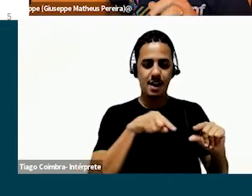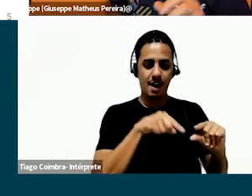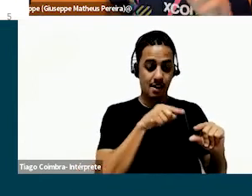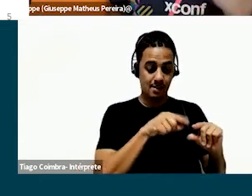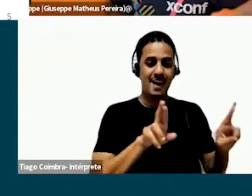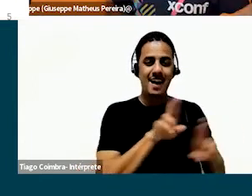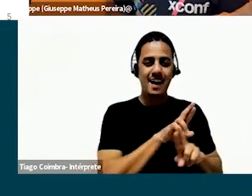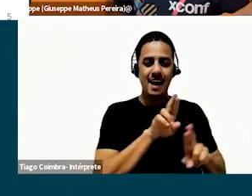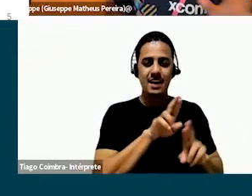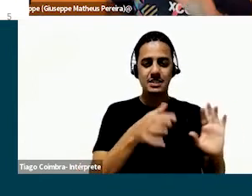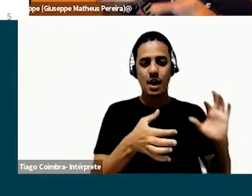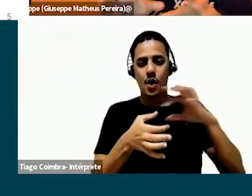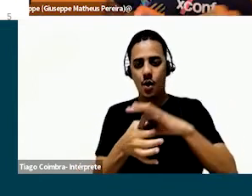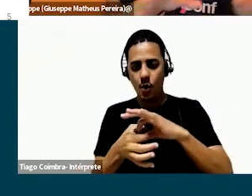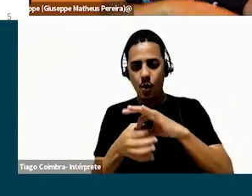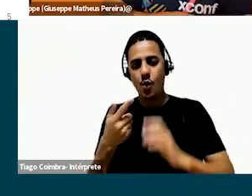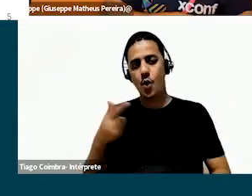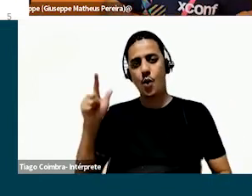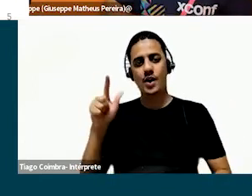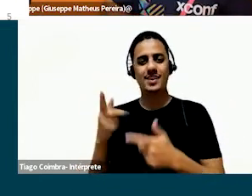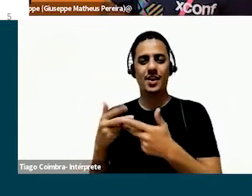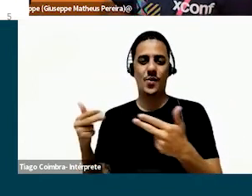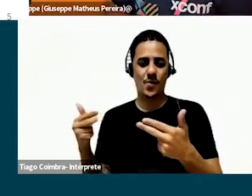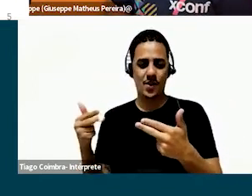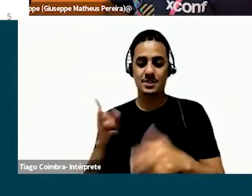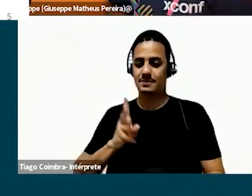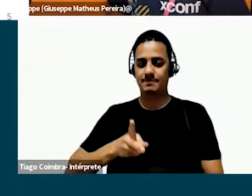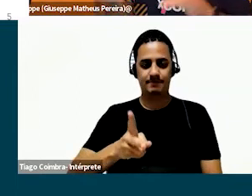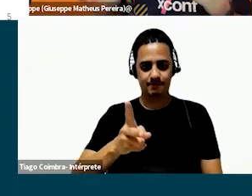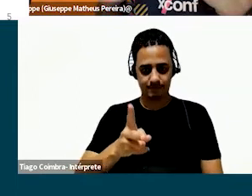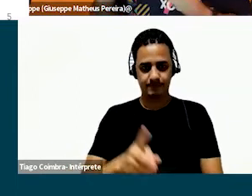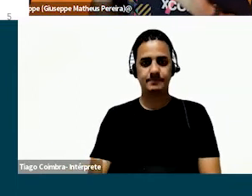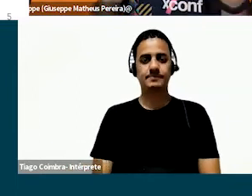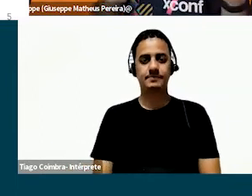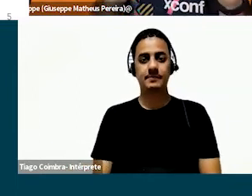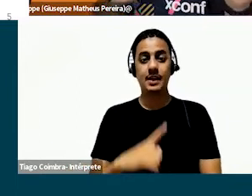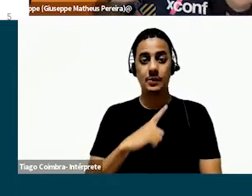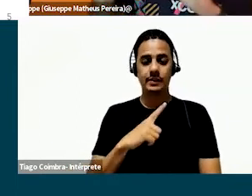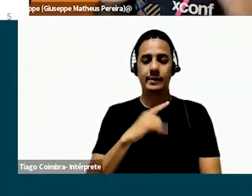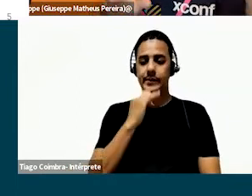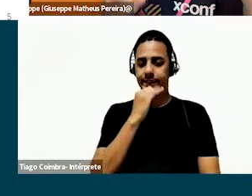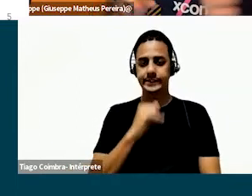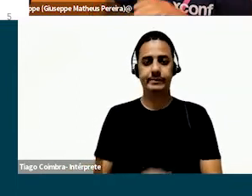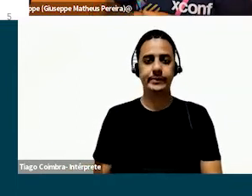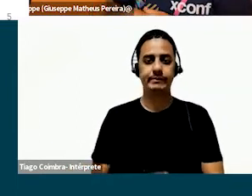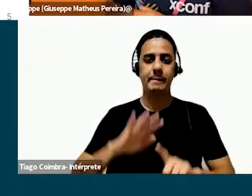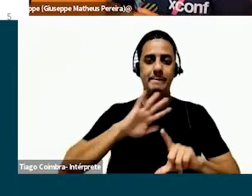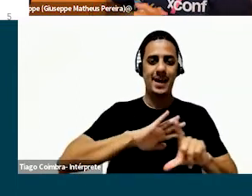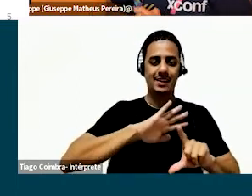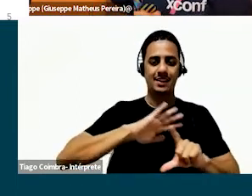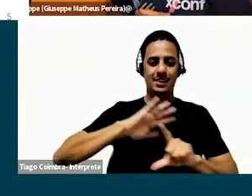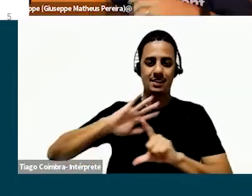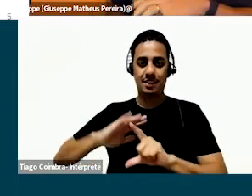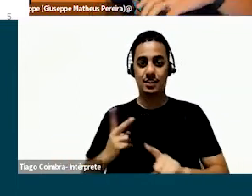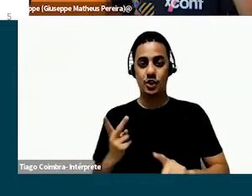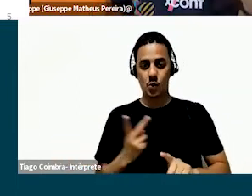o acoplamento sempre é relacionado a algo. Então, hoje, eu tenho dois backends, eles são